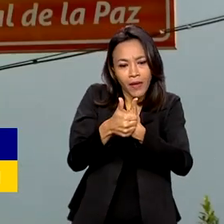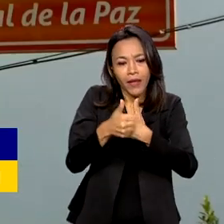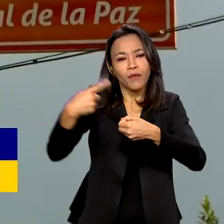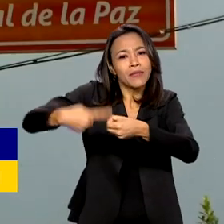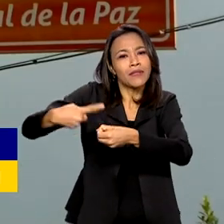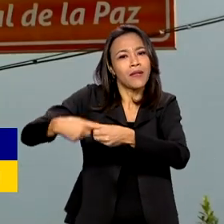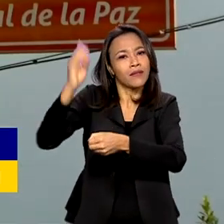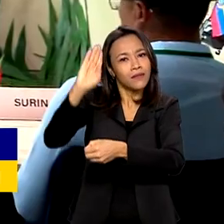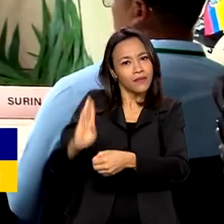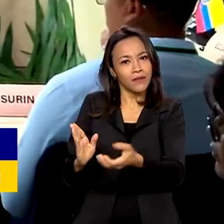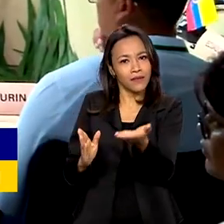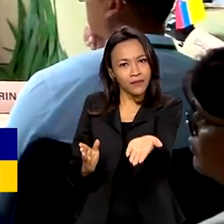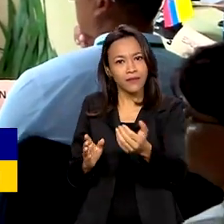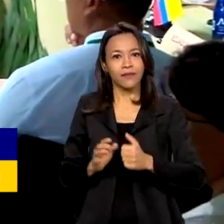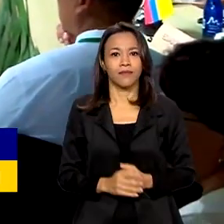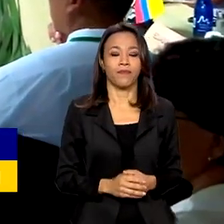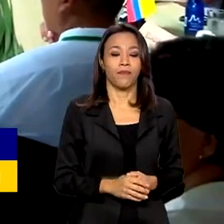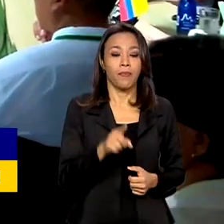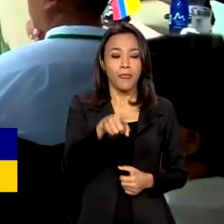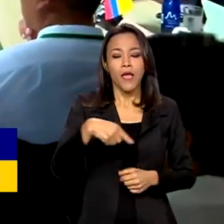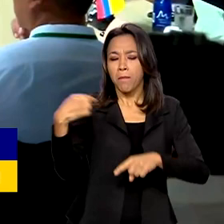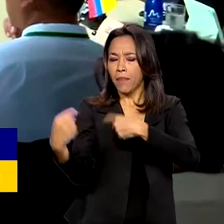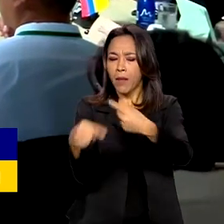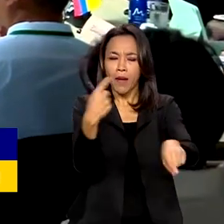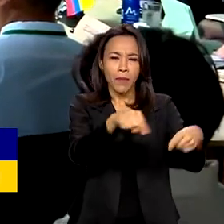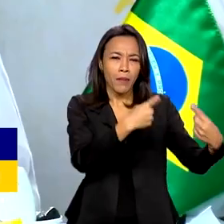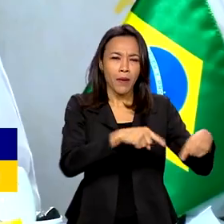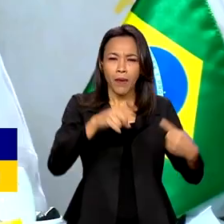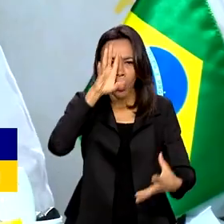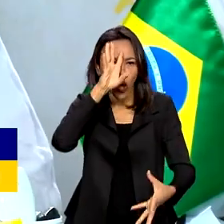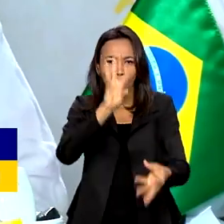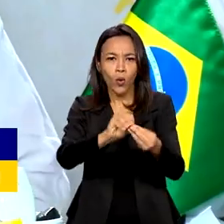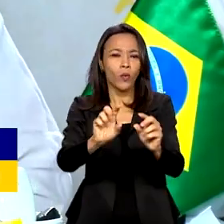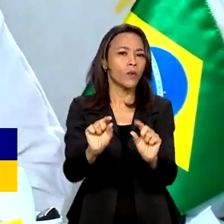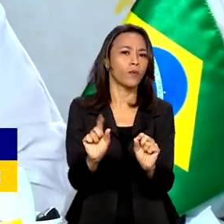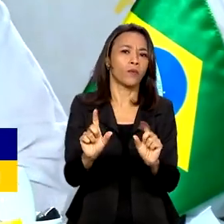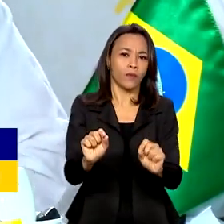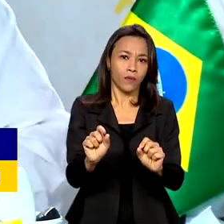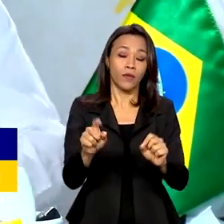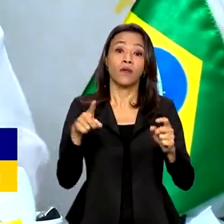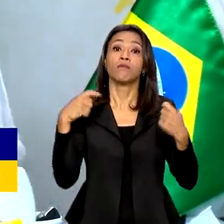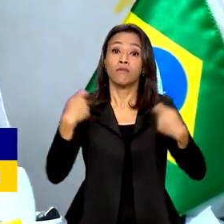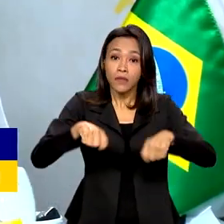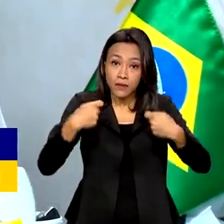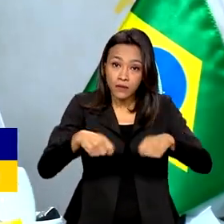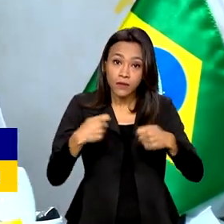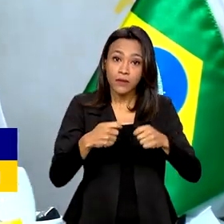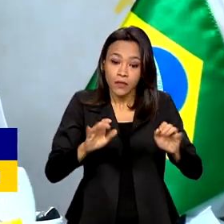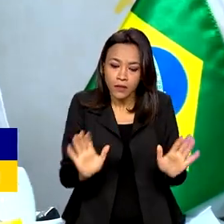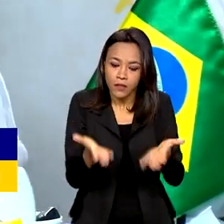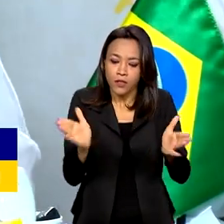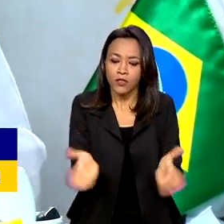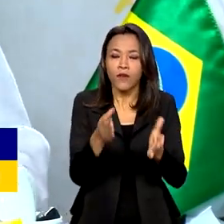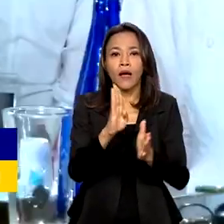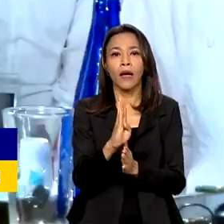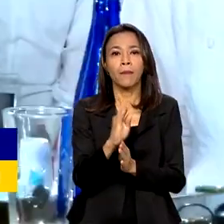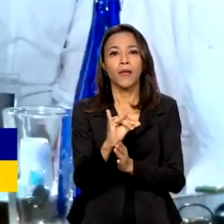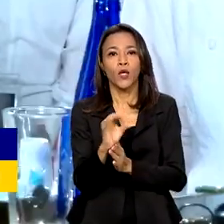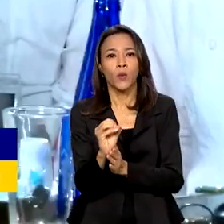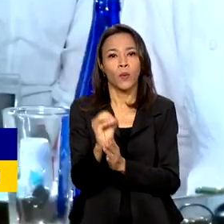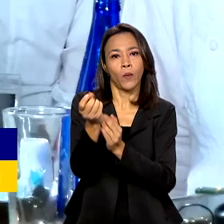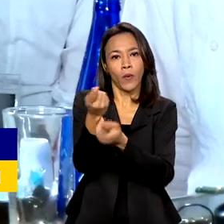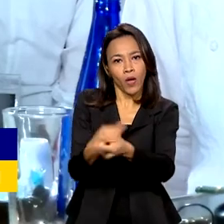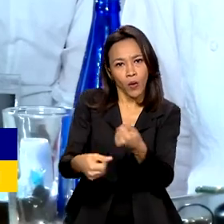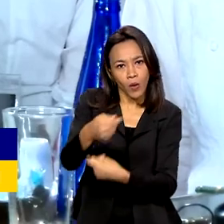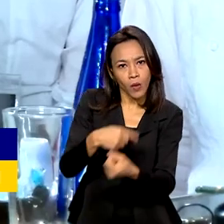no Amazonas. Entre as conclusões dos debates está a necessidade de incentivo à bioeconomia, o